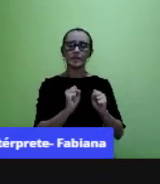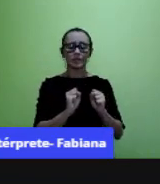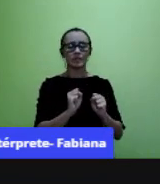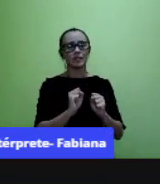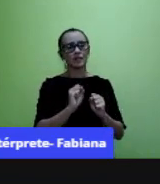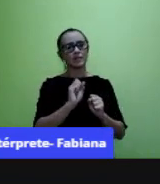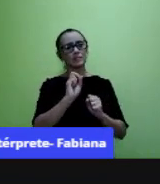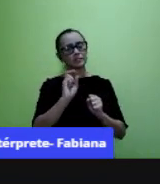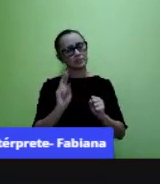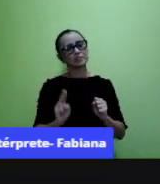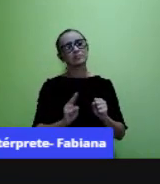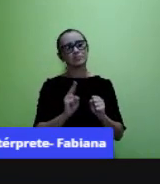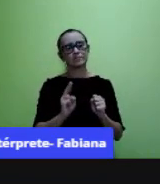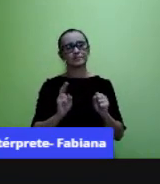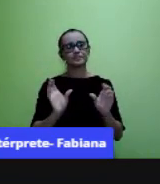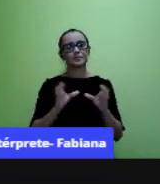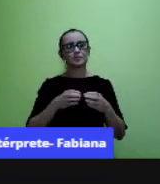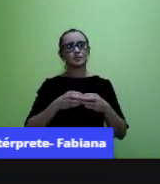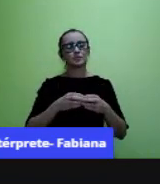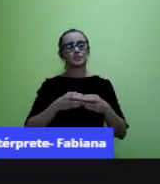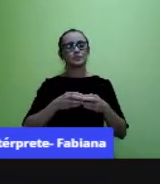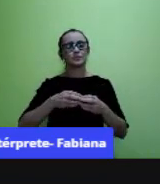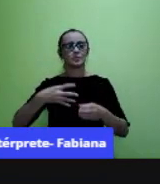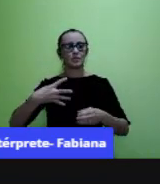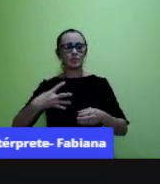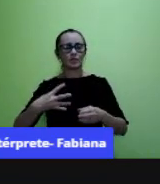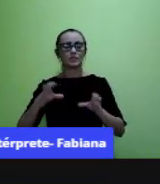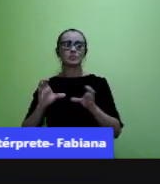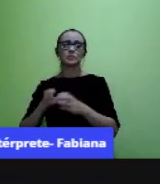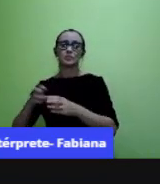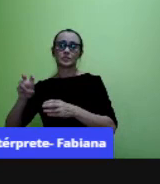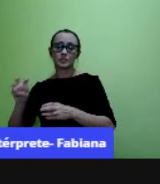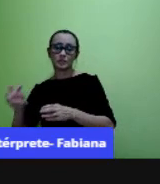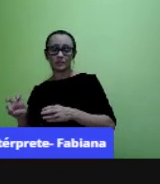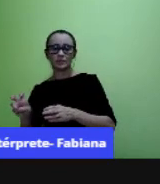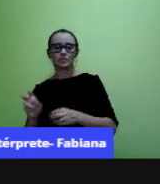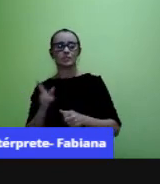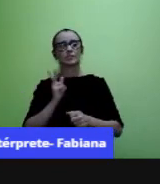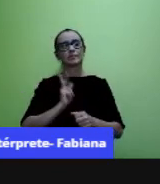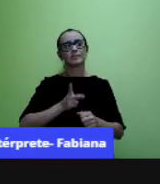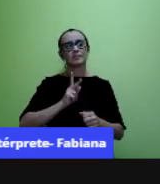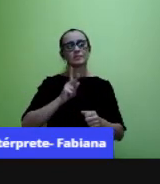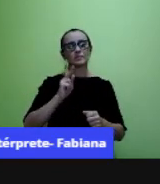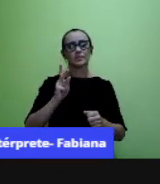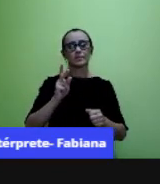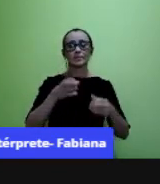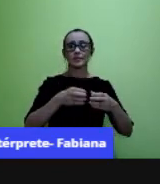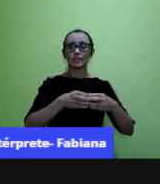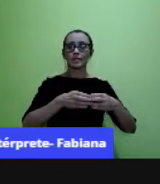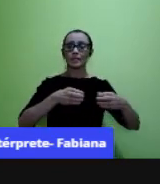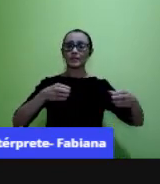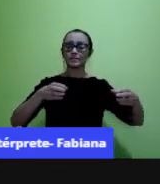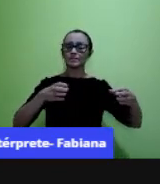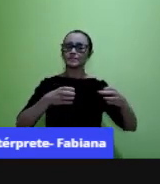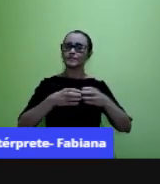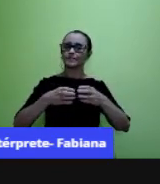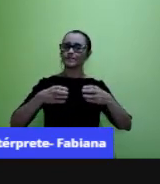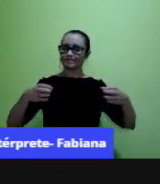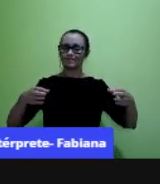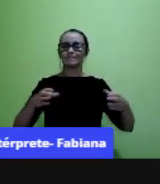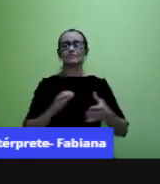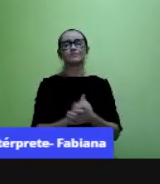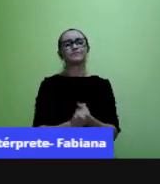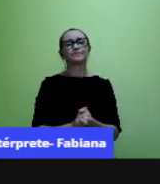grupo 4, e no grupo 5, só que ampliando. Lembra nós falamos da progressão? É aí que ela vai existir.